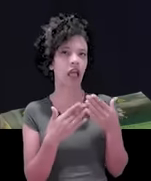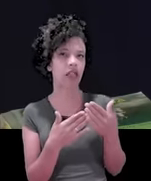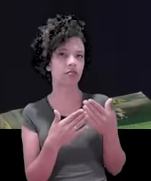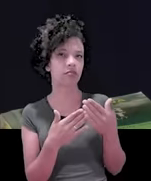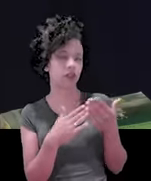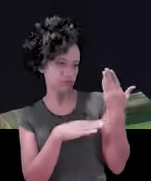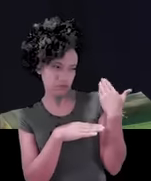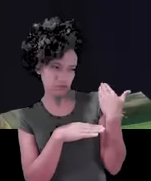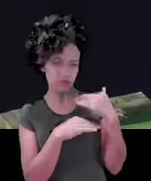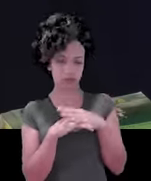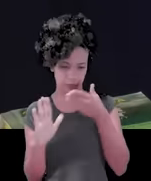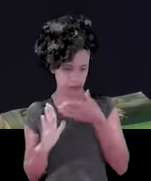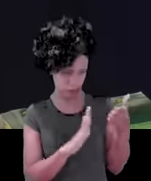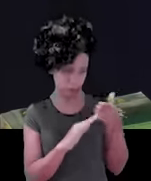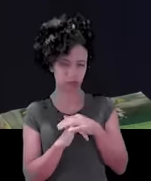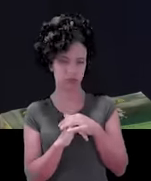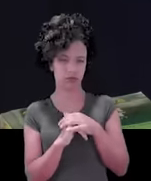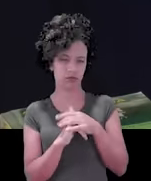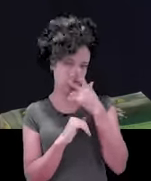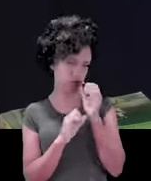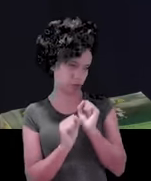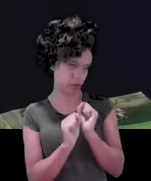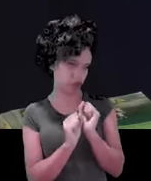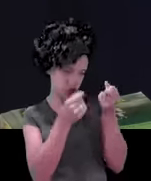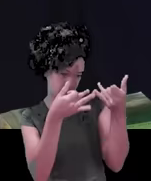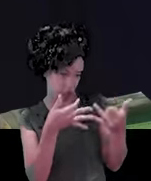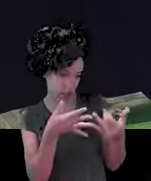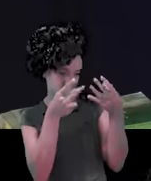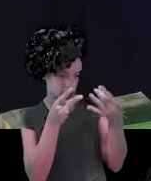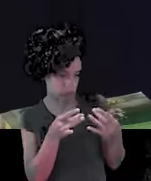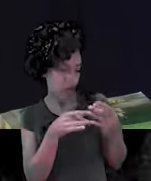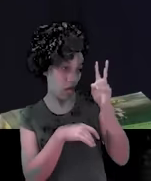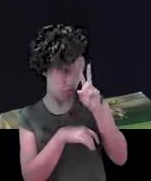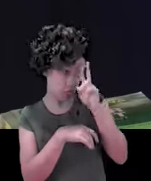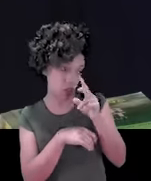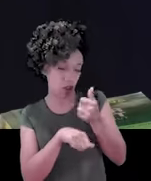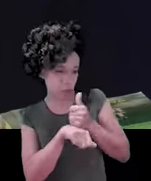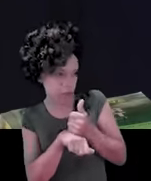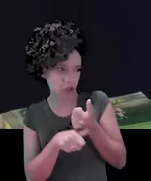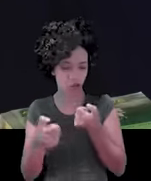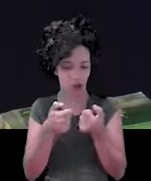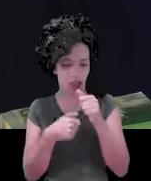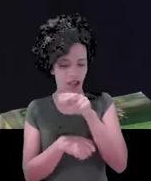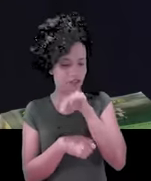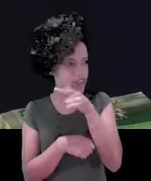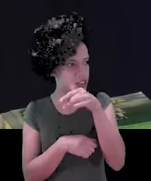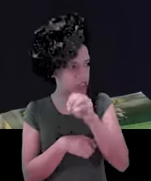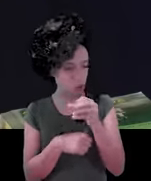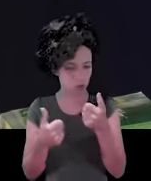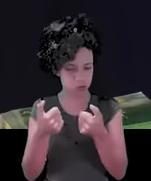naquela época ali eu acho que pode pode até trazer um pouquinho da minha história na Aviação né viu